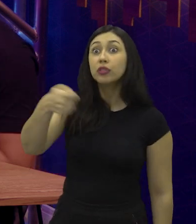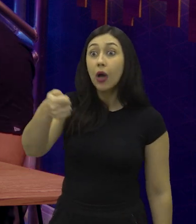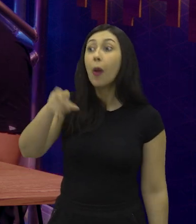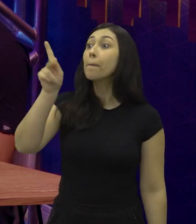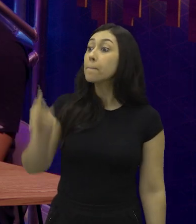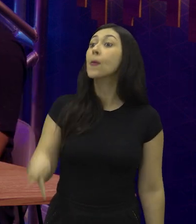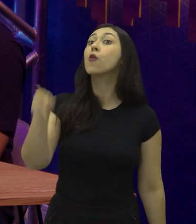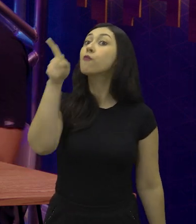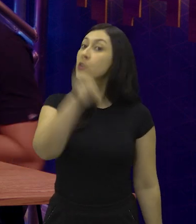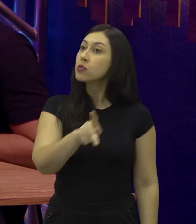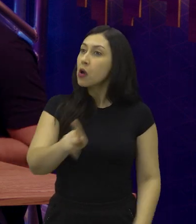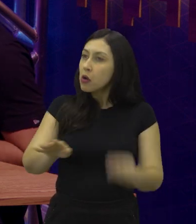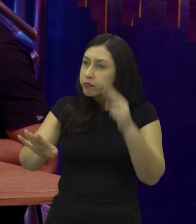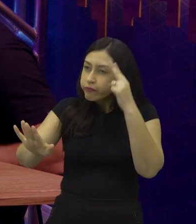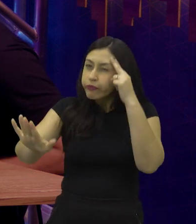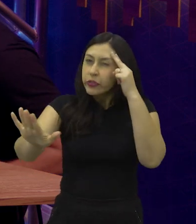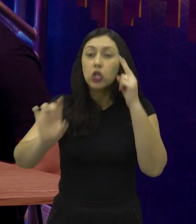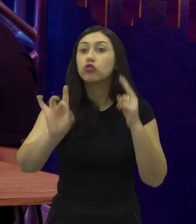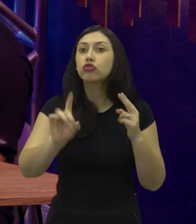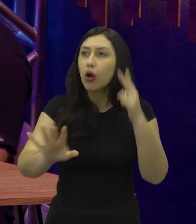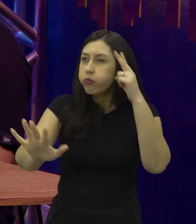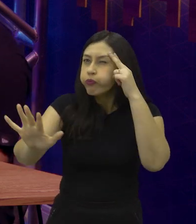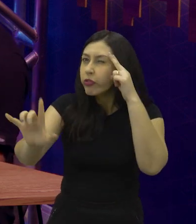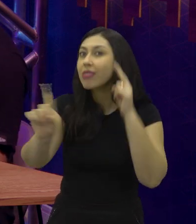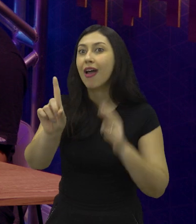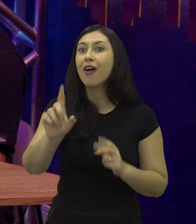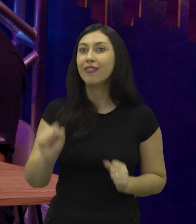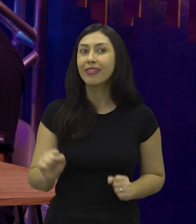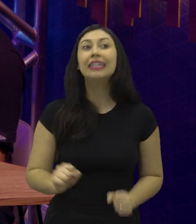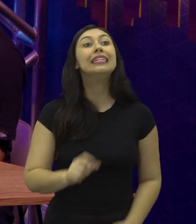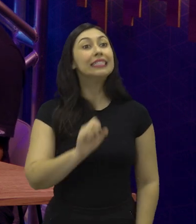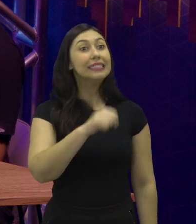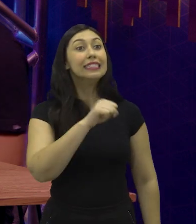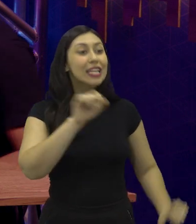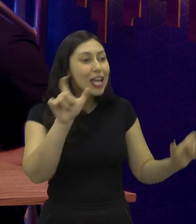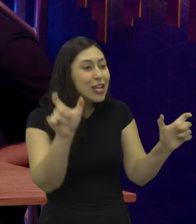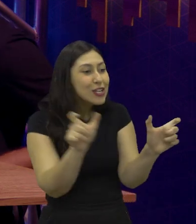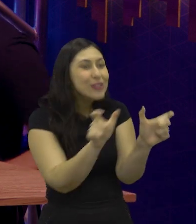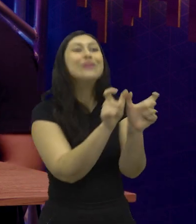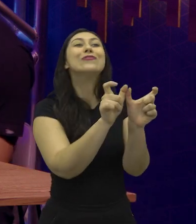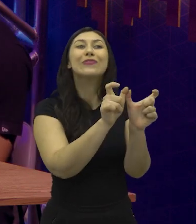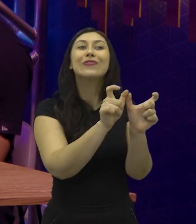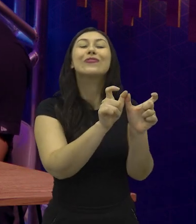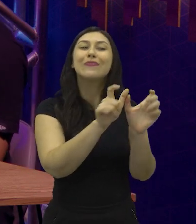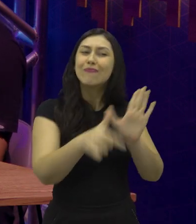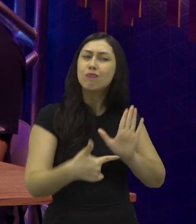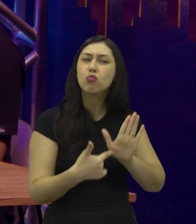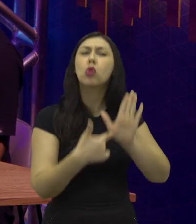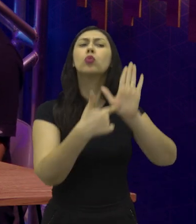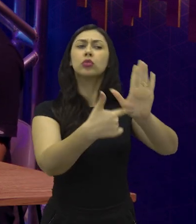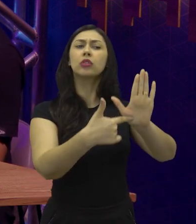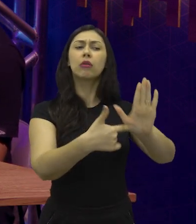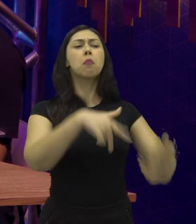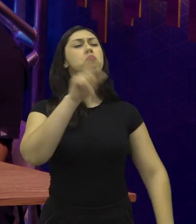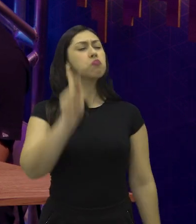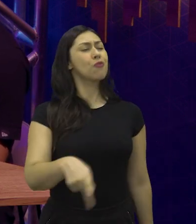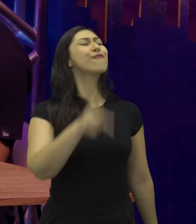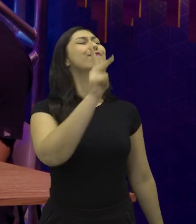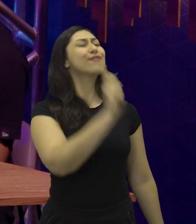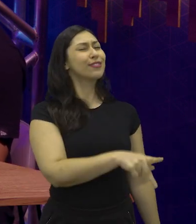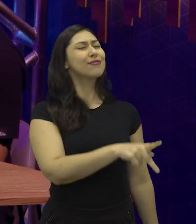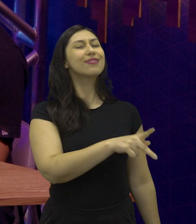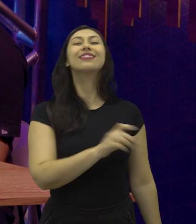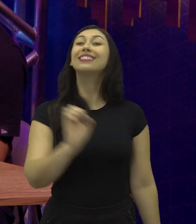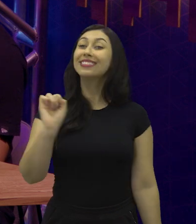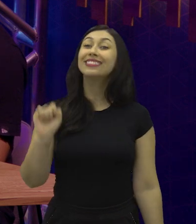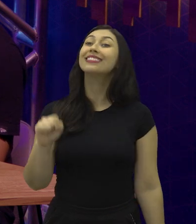Vicky. Não pois é só é. Xavier, é professor Xavier o nome dele. Vai ali classificando, exatamente, né? Dando todo um destaque,